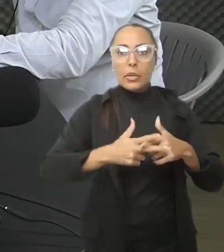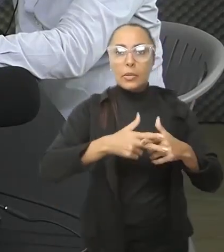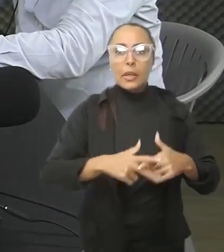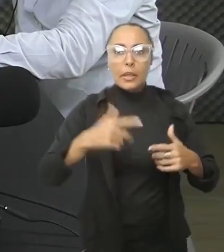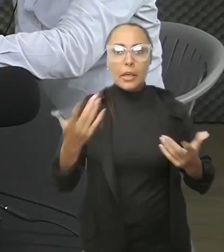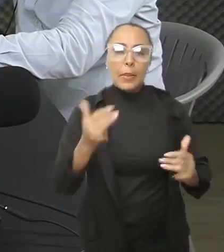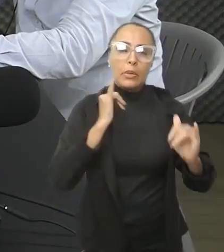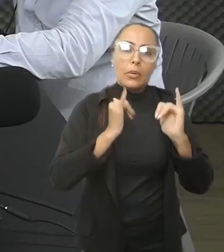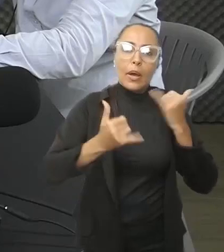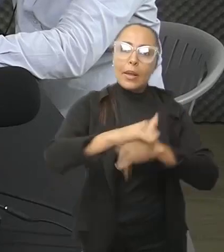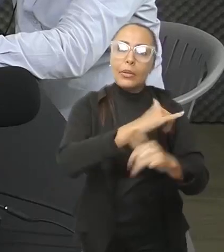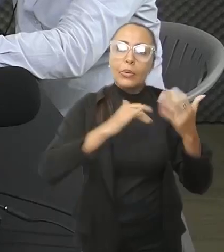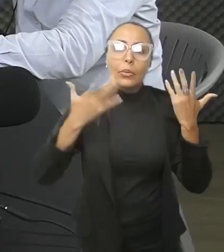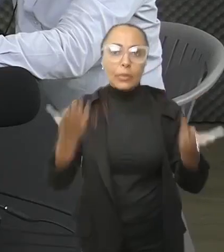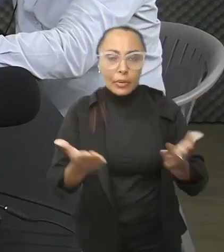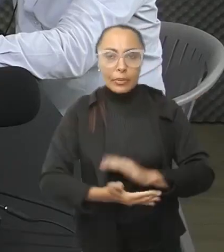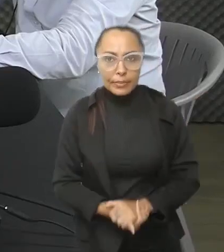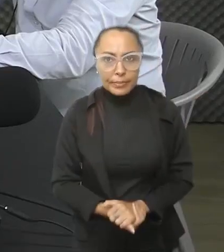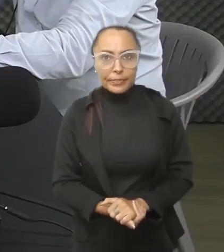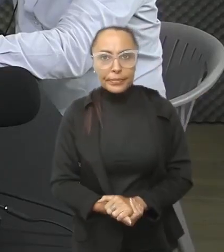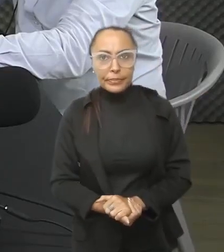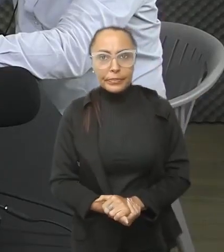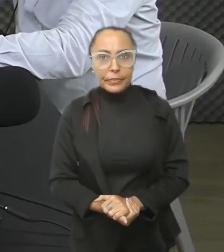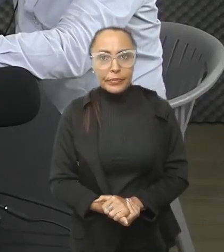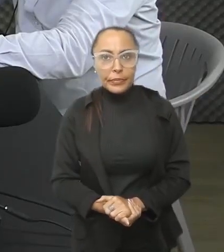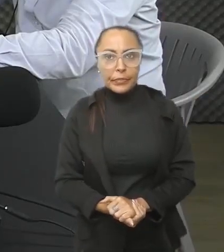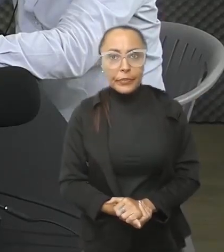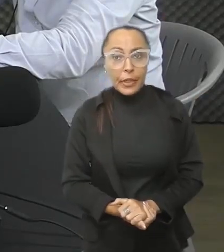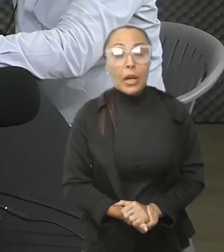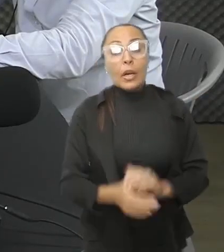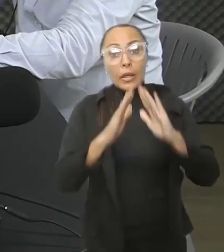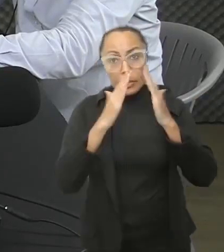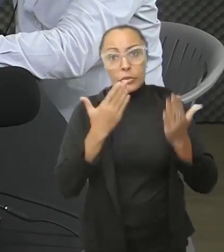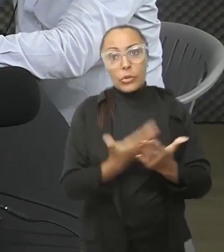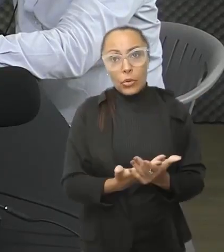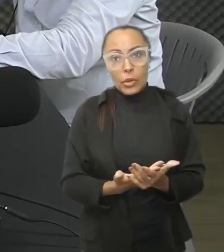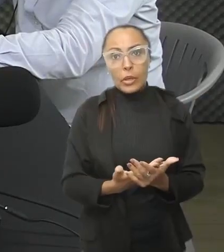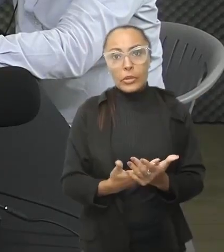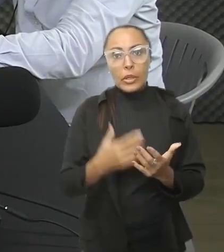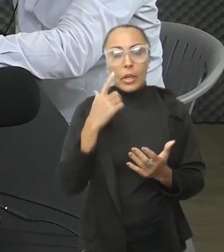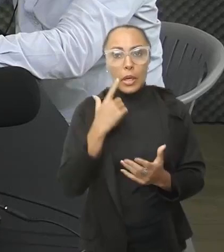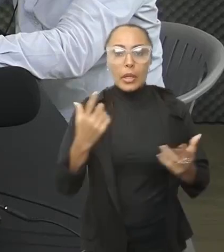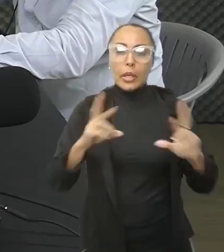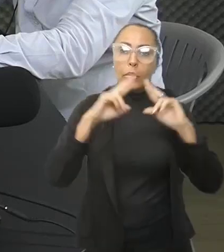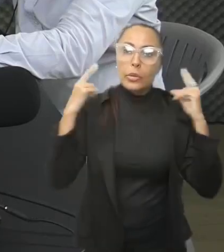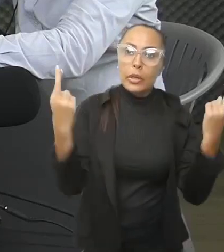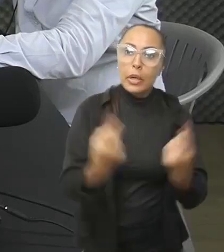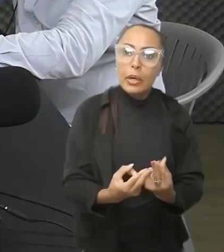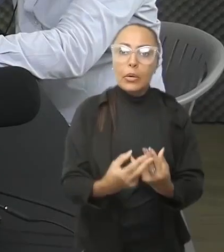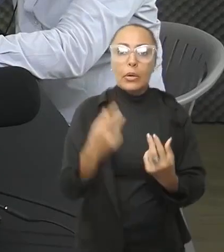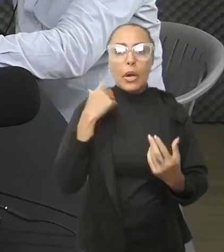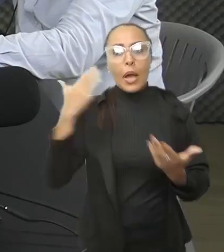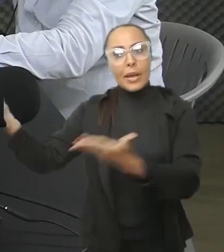o acesso a esse conteúdo? Pais, escola, reuniões, receber a